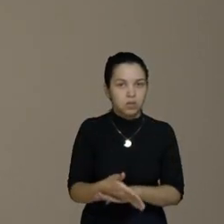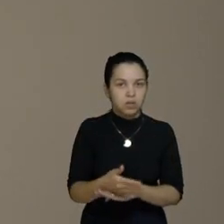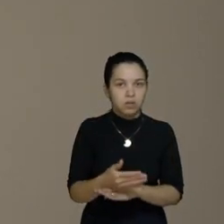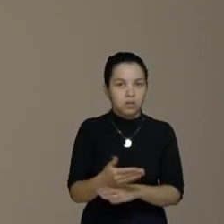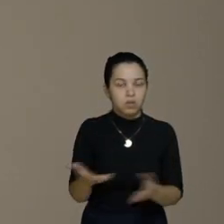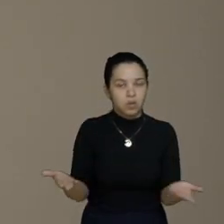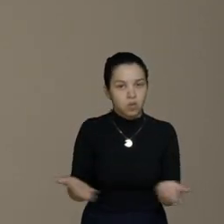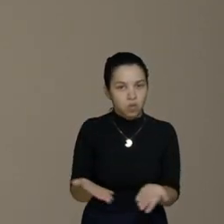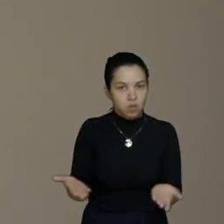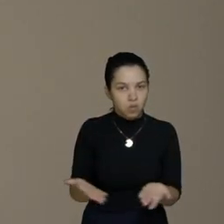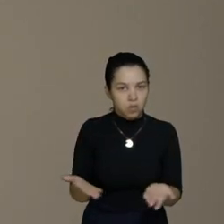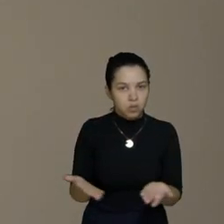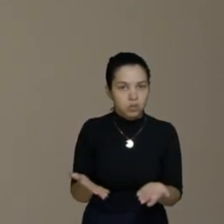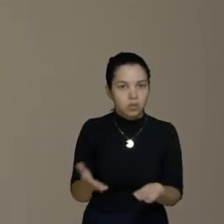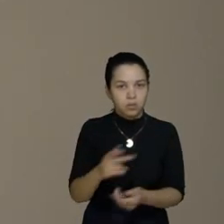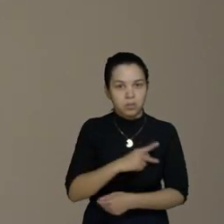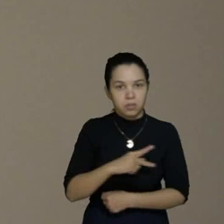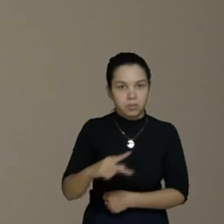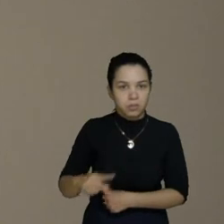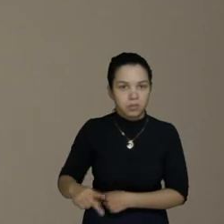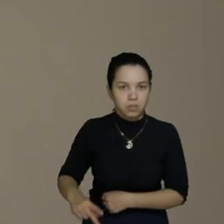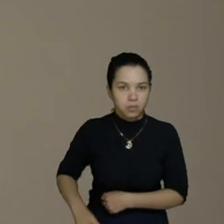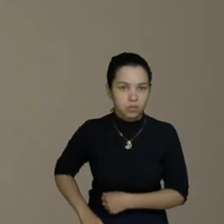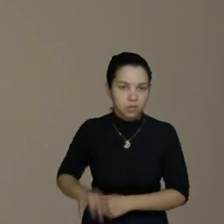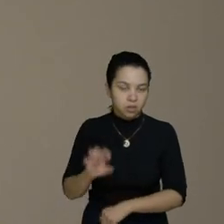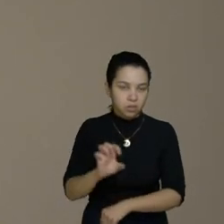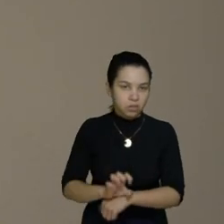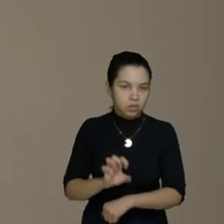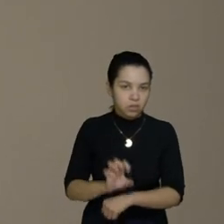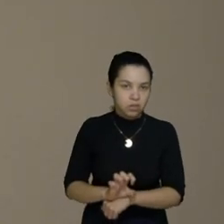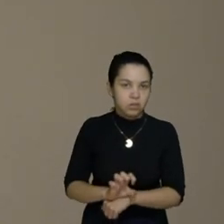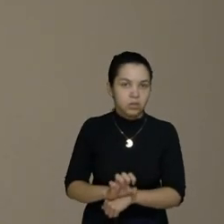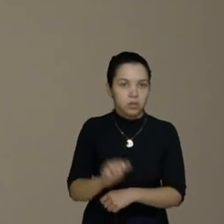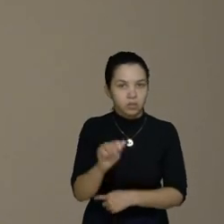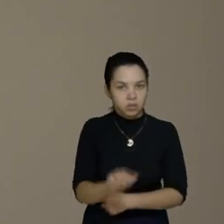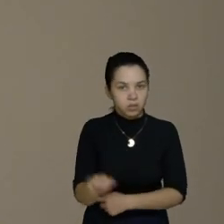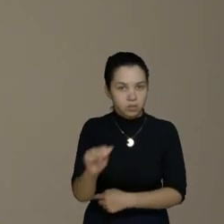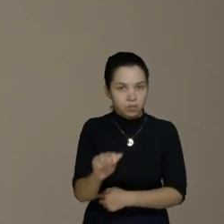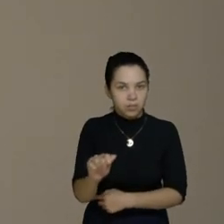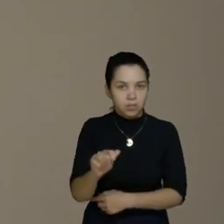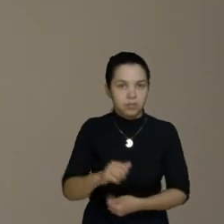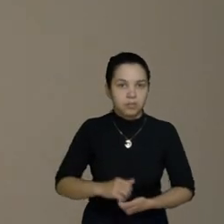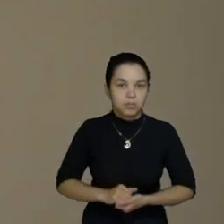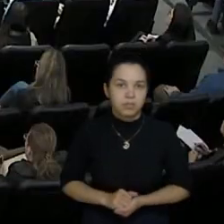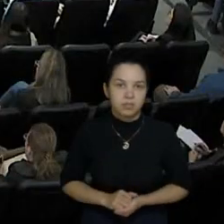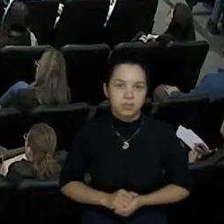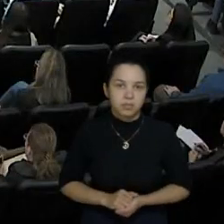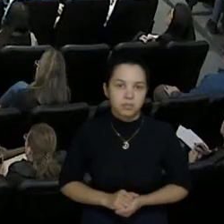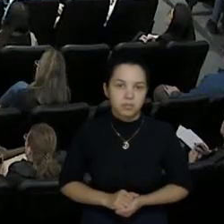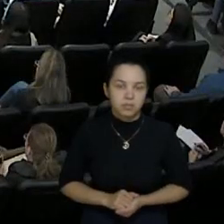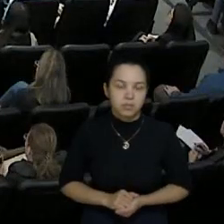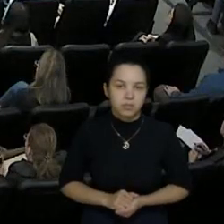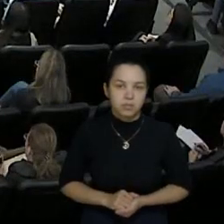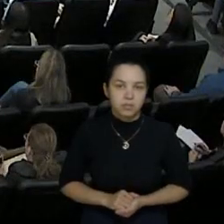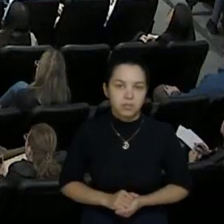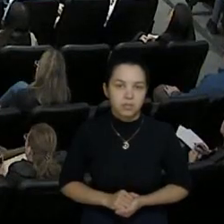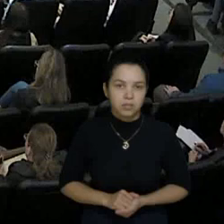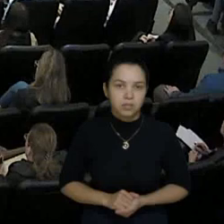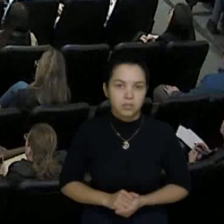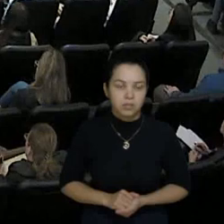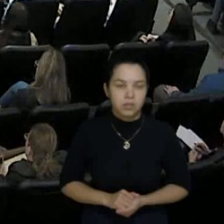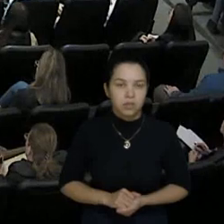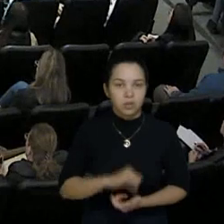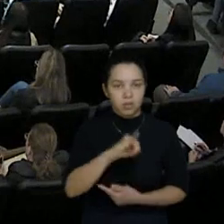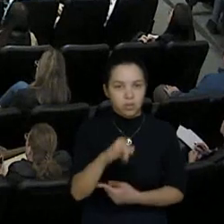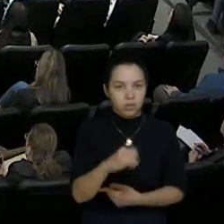atualmente é presidente Estadual da da associação perdão João Carlos é graduada